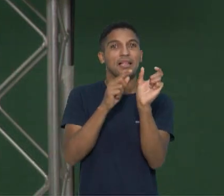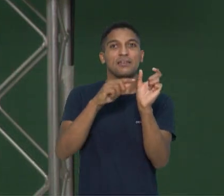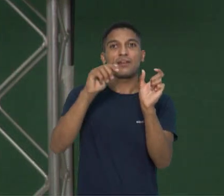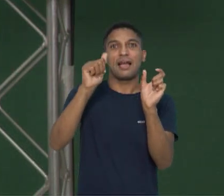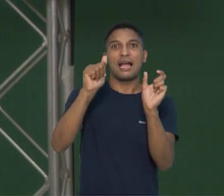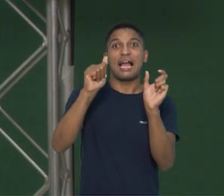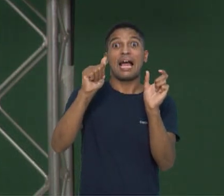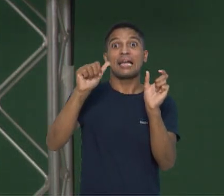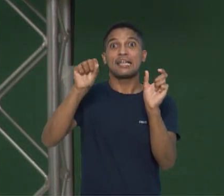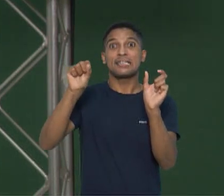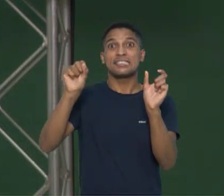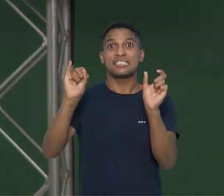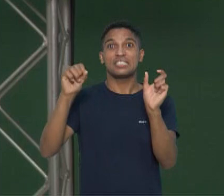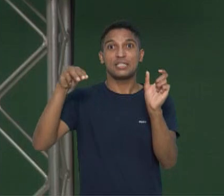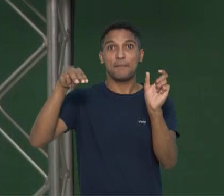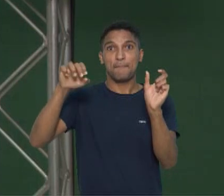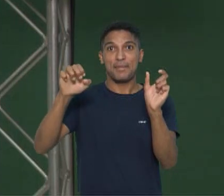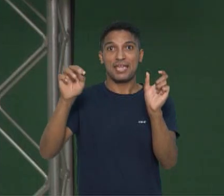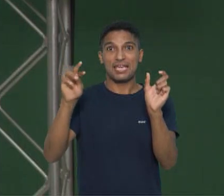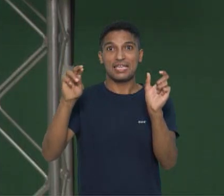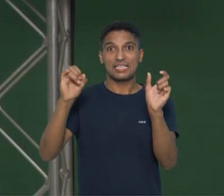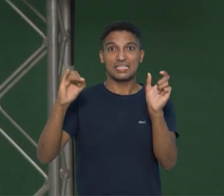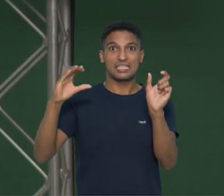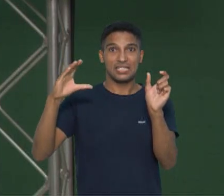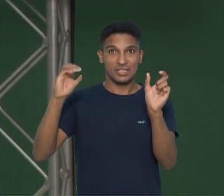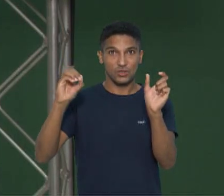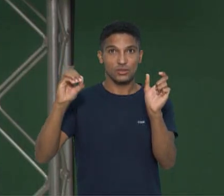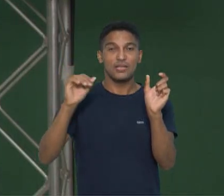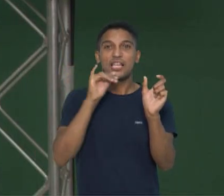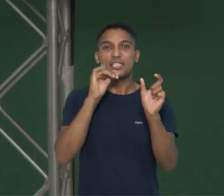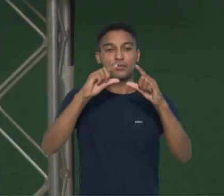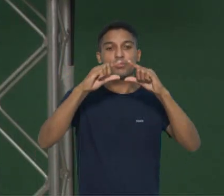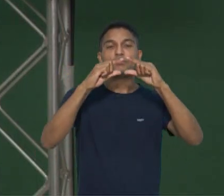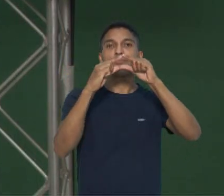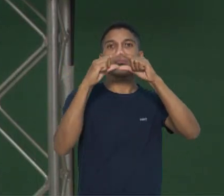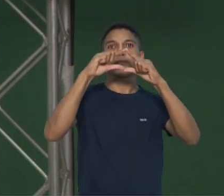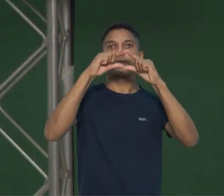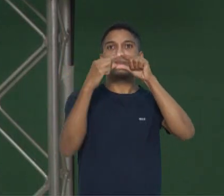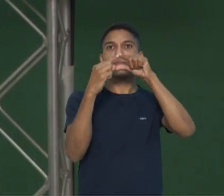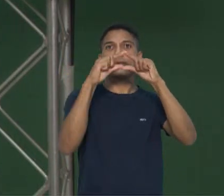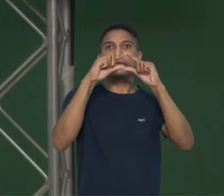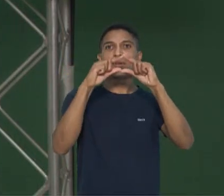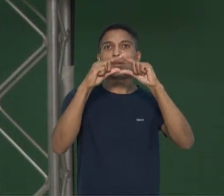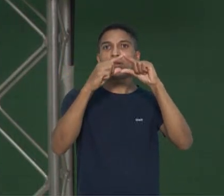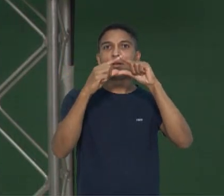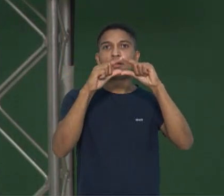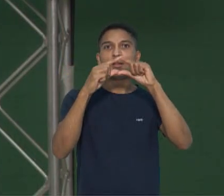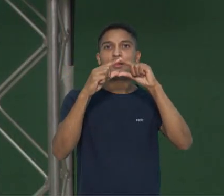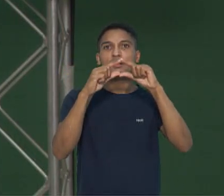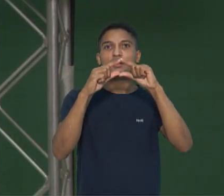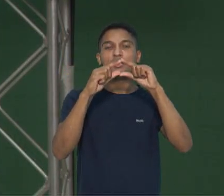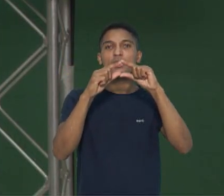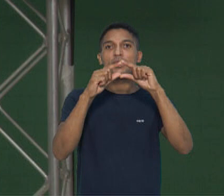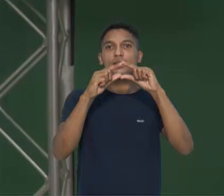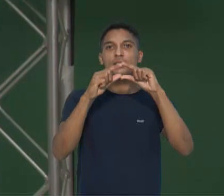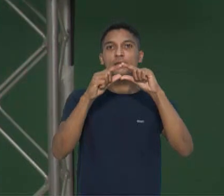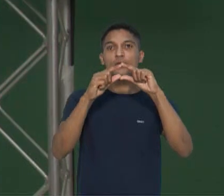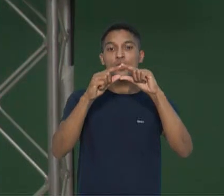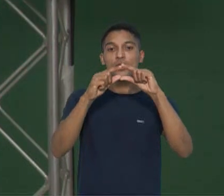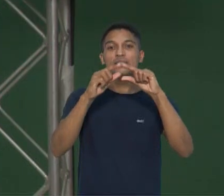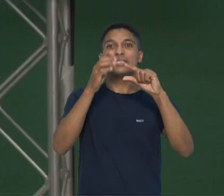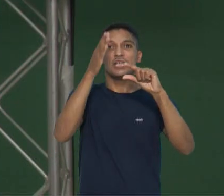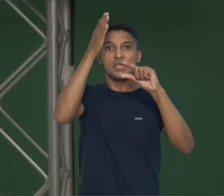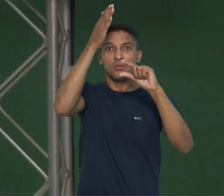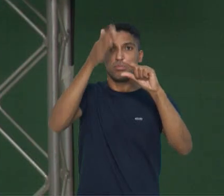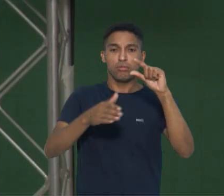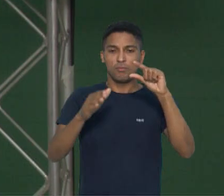assimétricos. Quando a gente diz, quando a gente divide lá a figura, né, verticalmente ali com a linha, e um lado fica diferente do